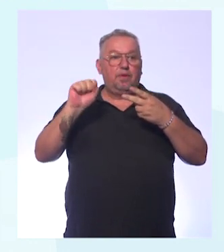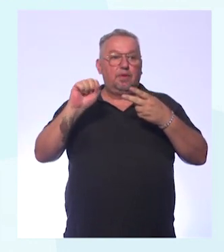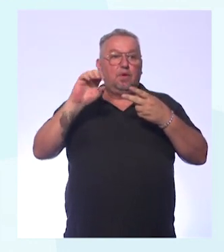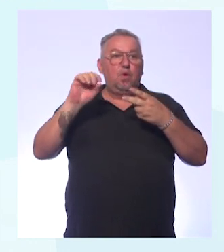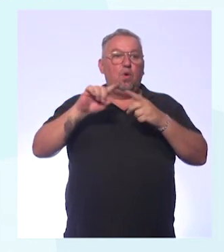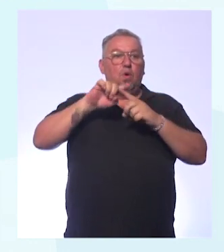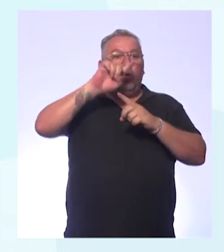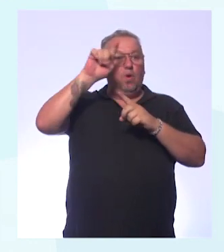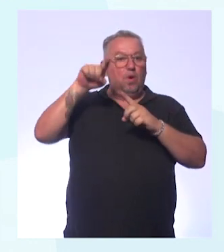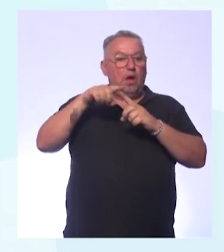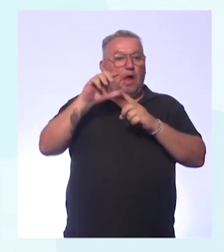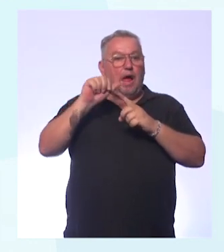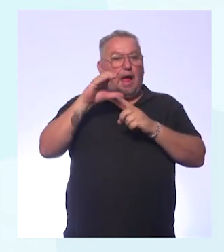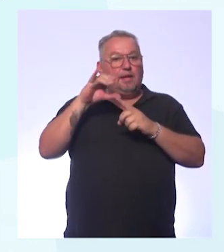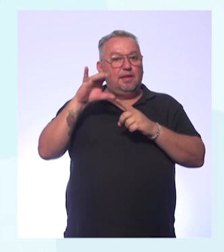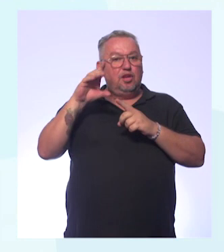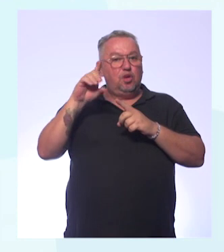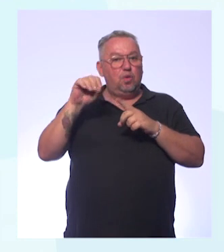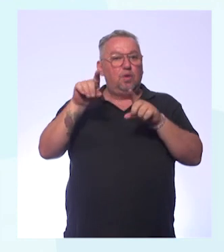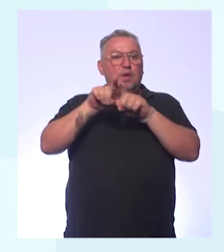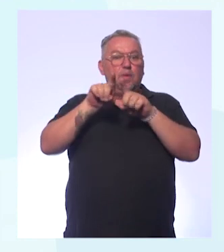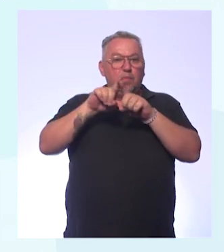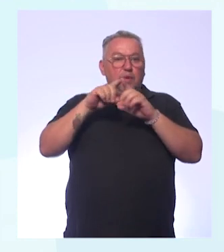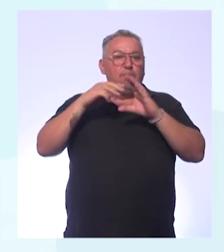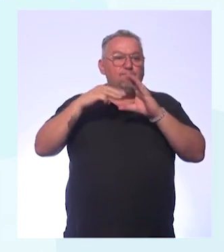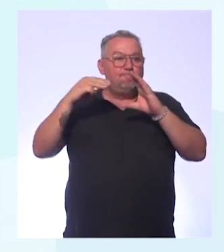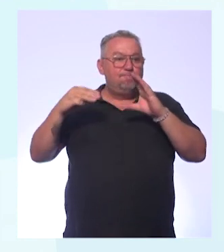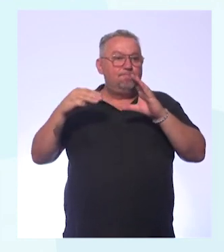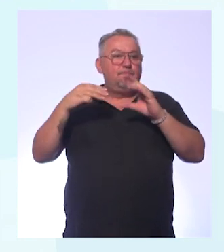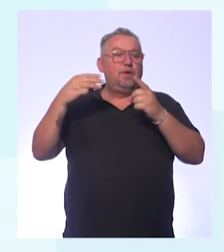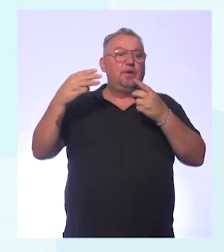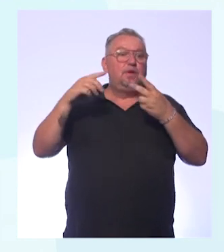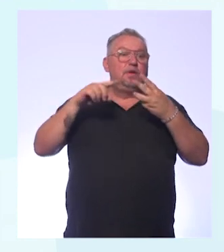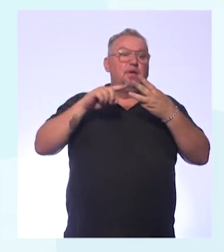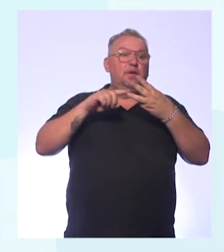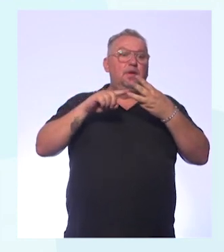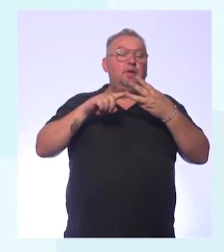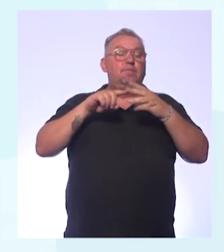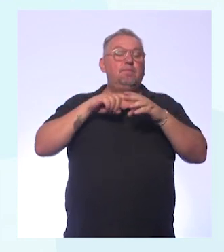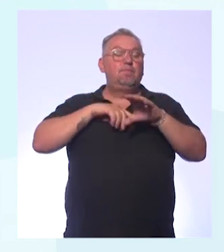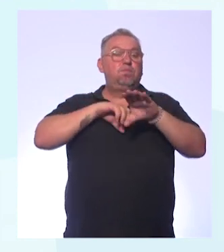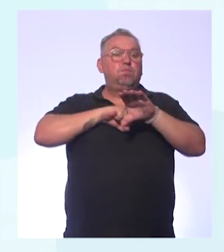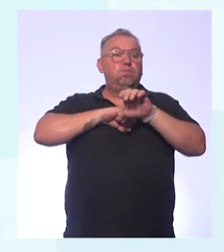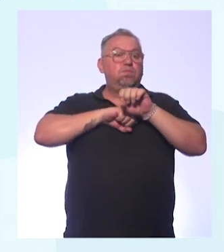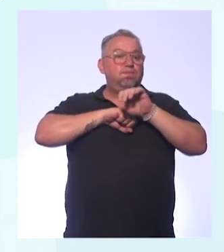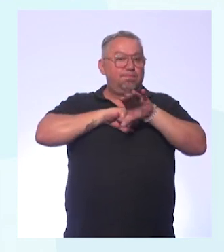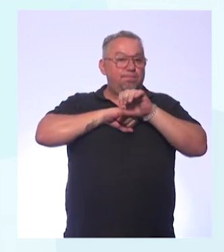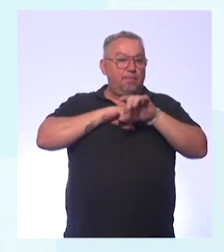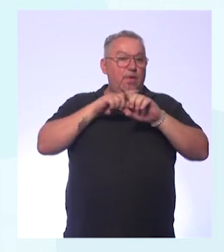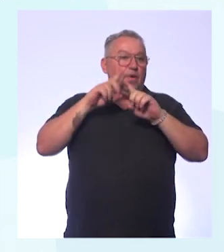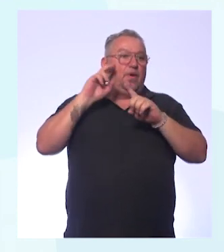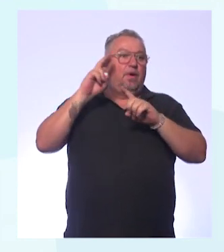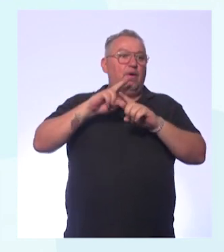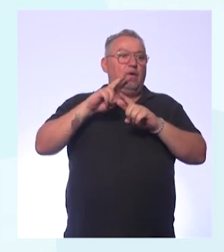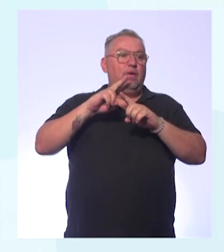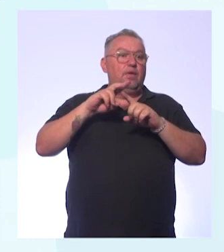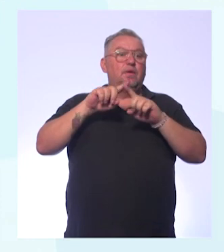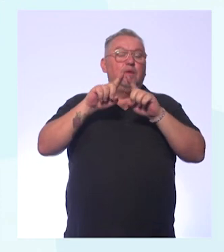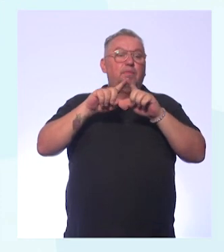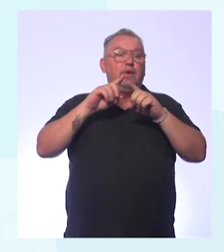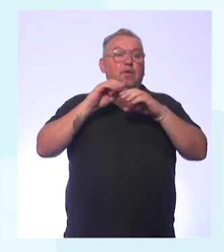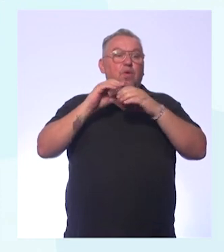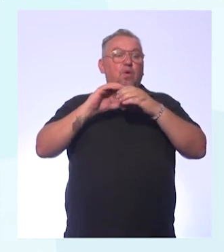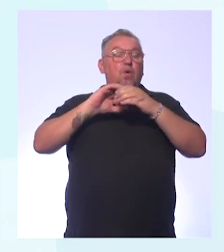ácido cítrico, que ocorre na matriz da mitocôndria. E a terceira é a cadeia respiratória, ou né, a fosforilação